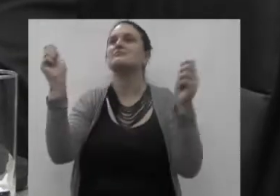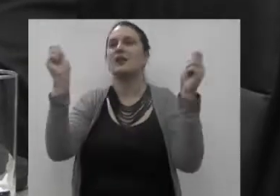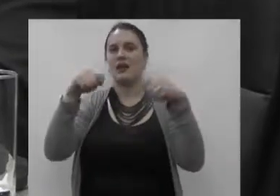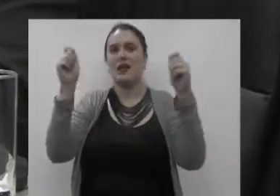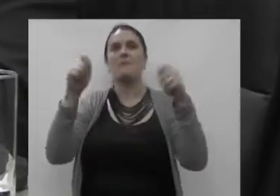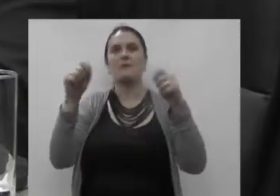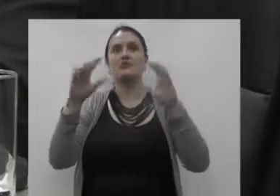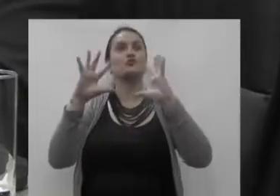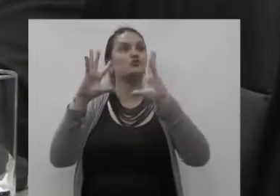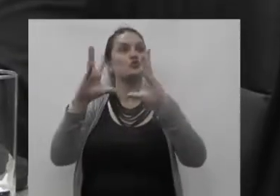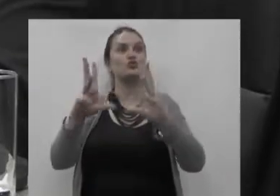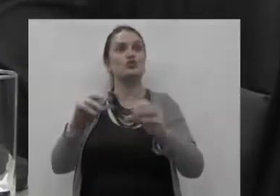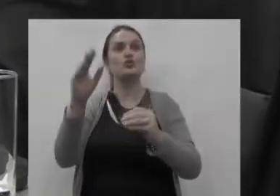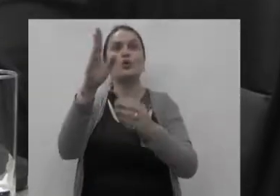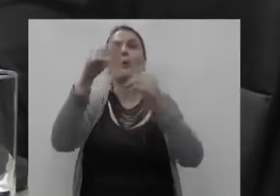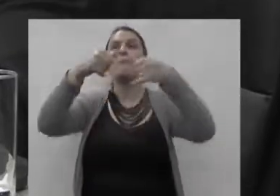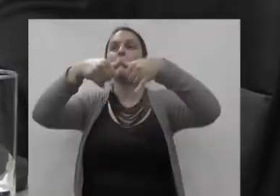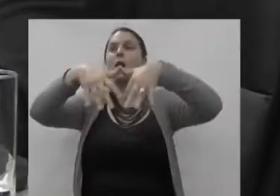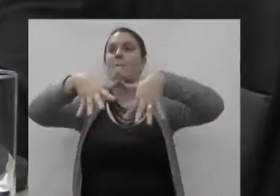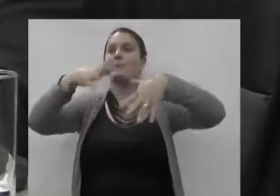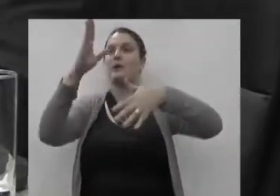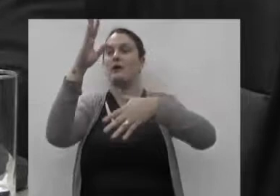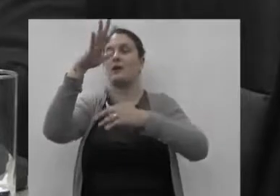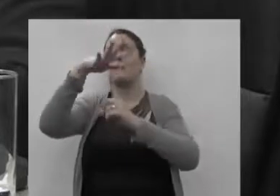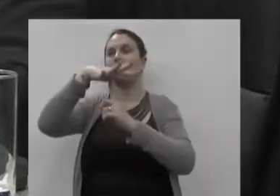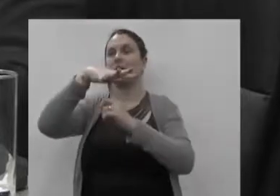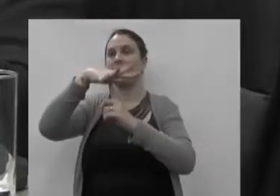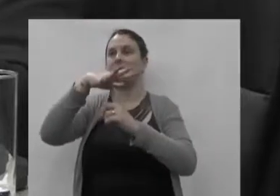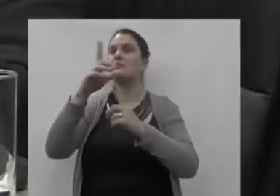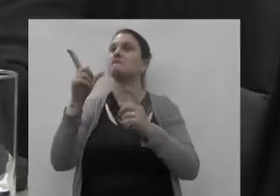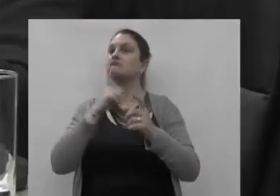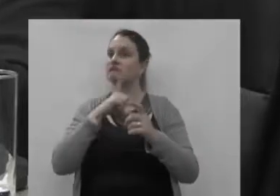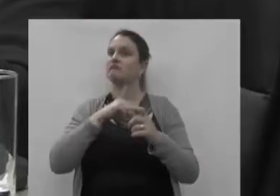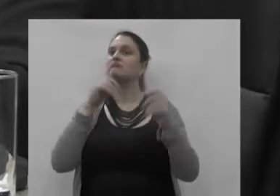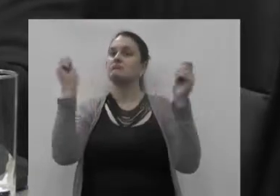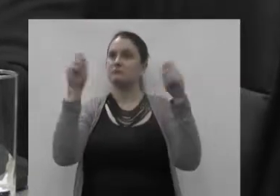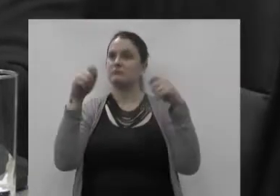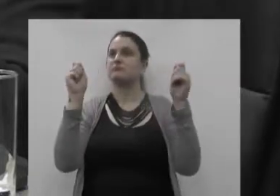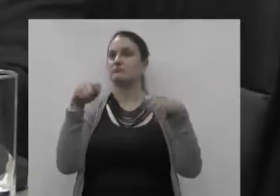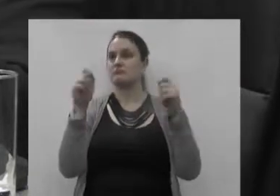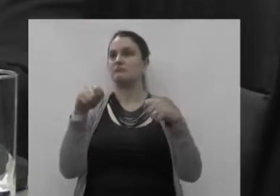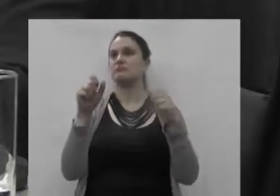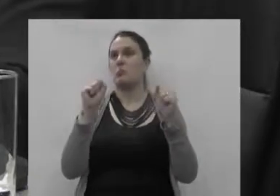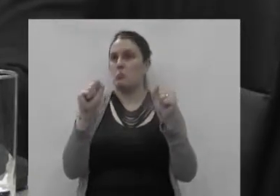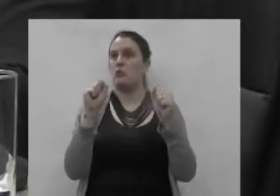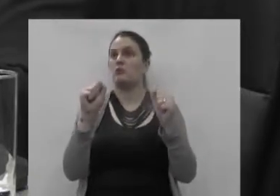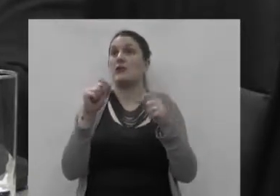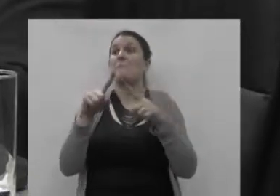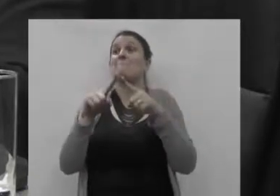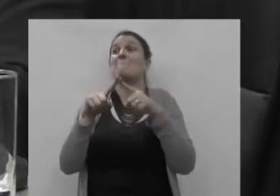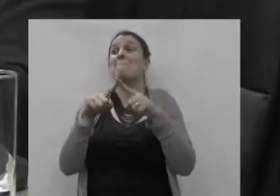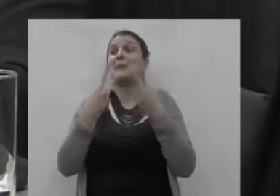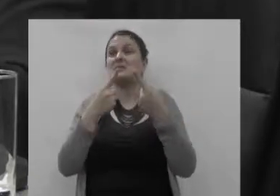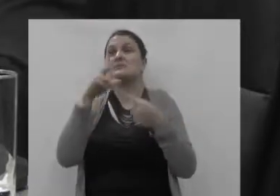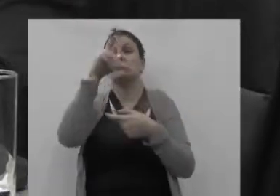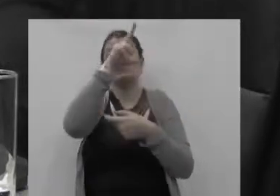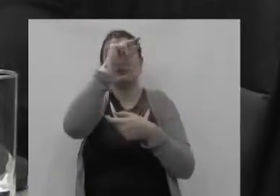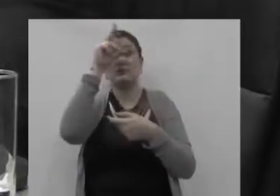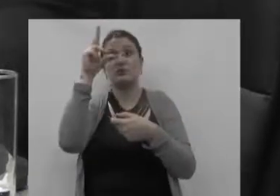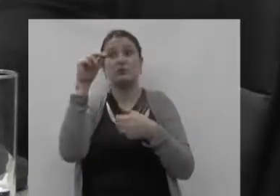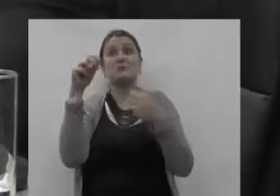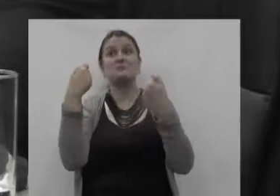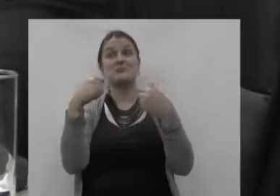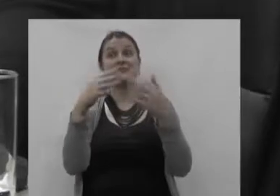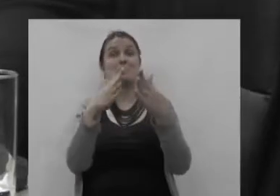no Paraná todinho. Então, é um mapa que está disponível em alto relevo, que basta ser solicitado,